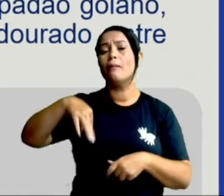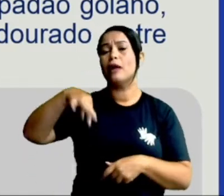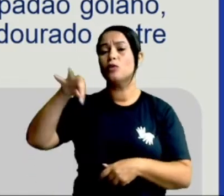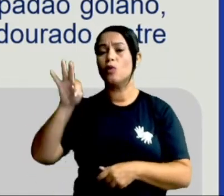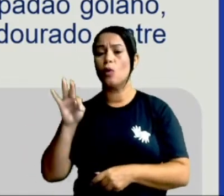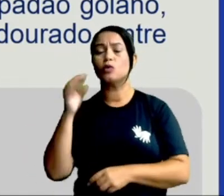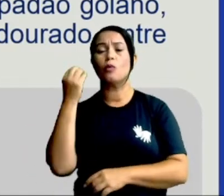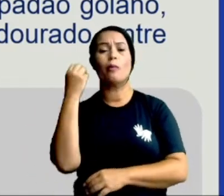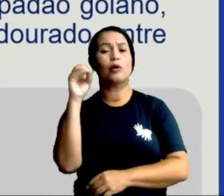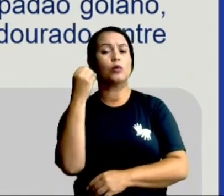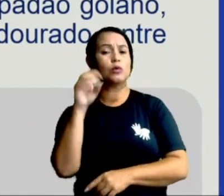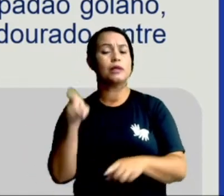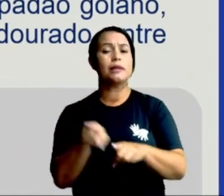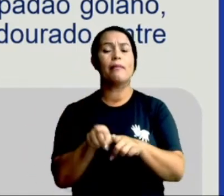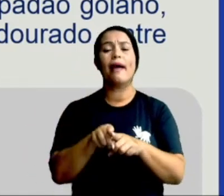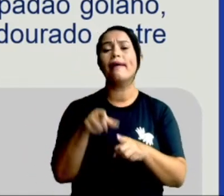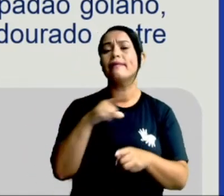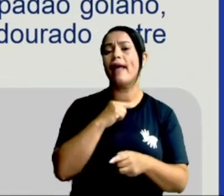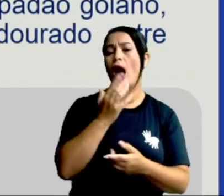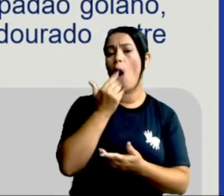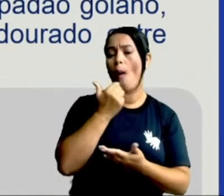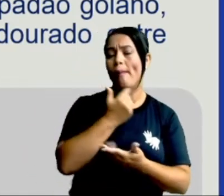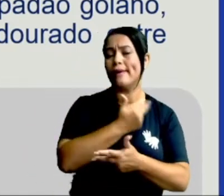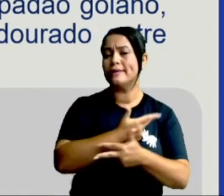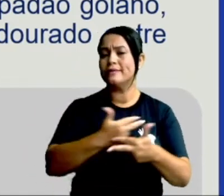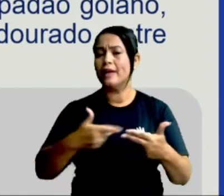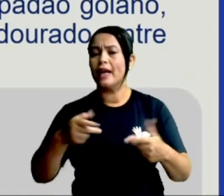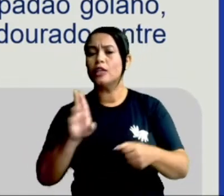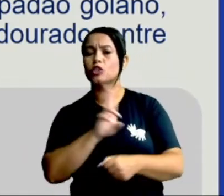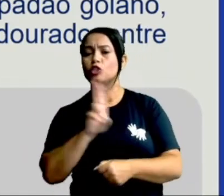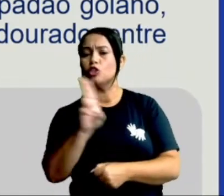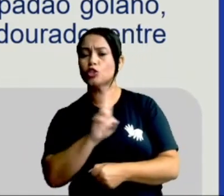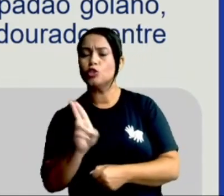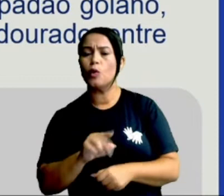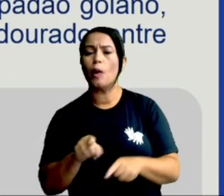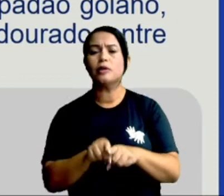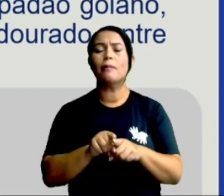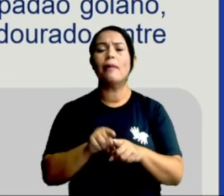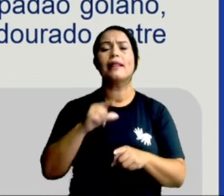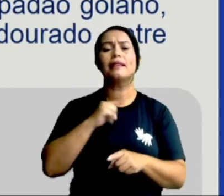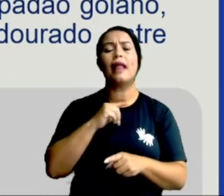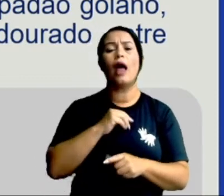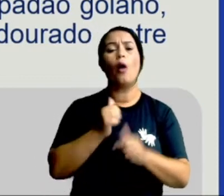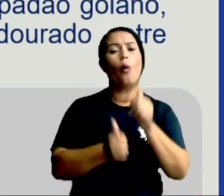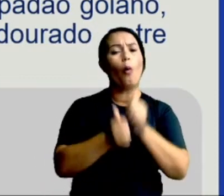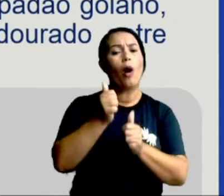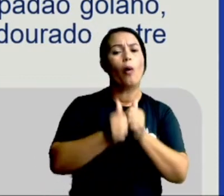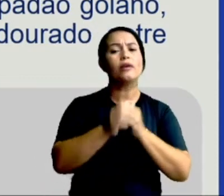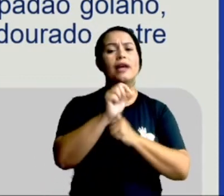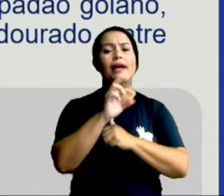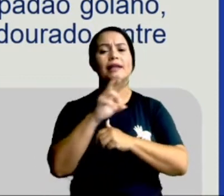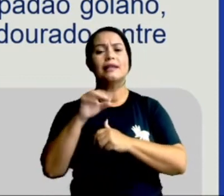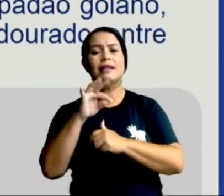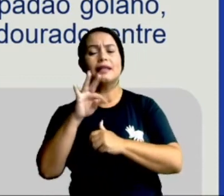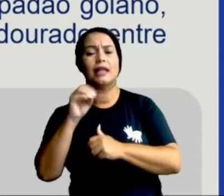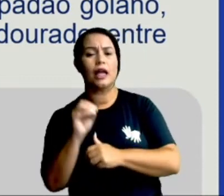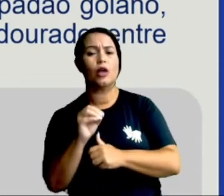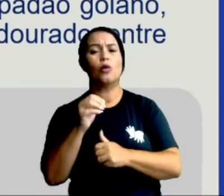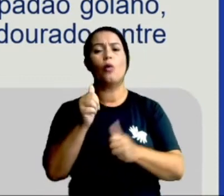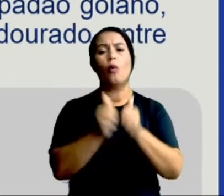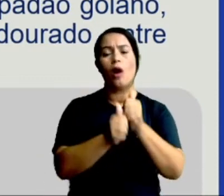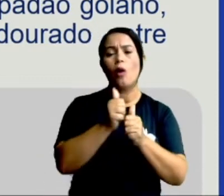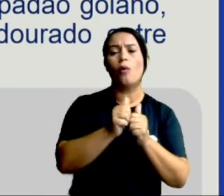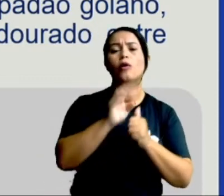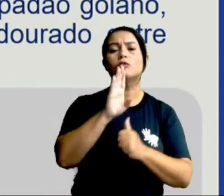composta por arroz com pequi, sopa paraguaia, arroz carreteiro, arroz boliviano,